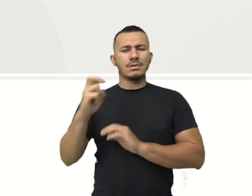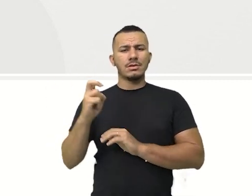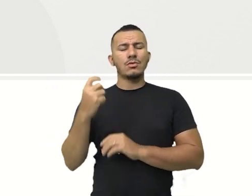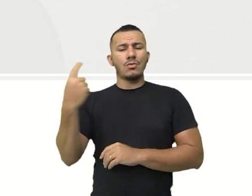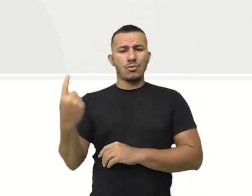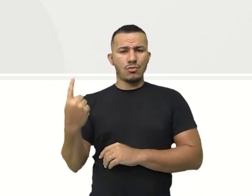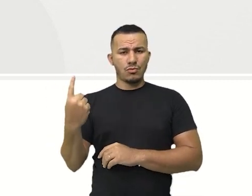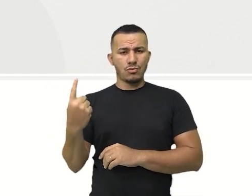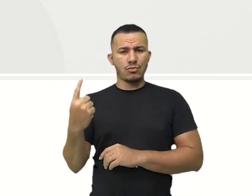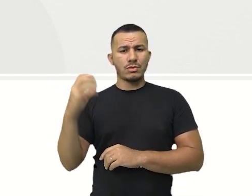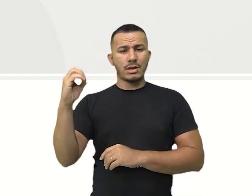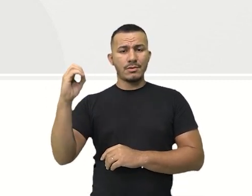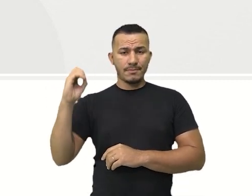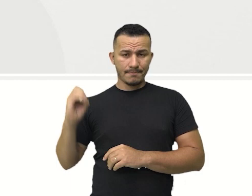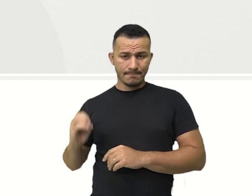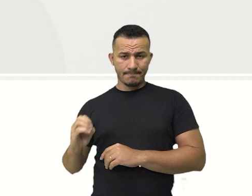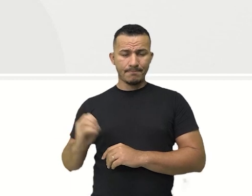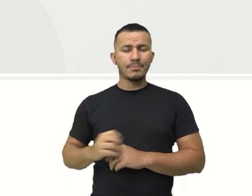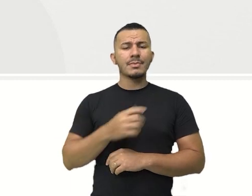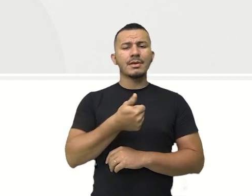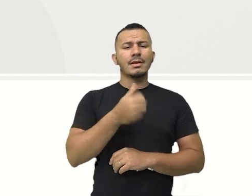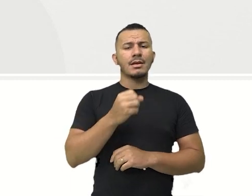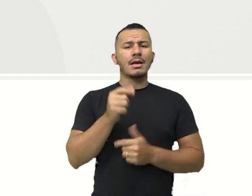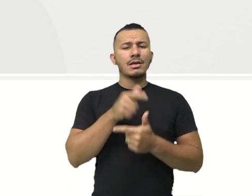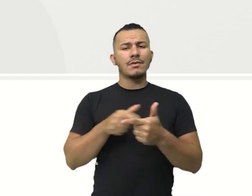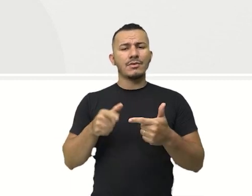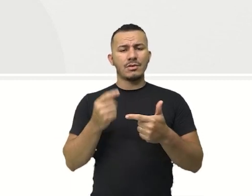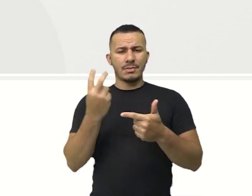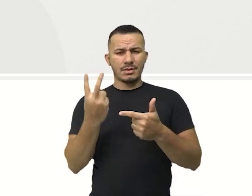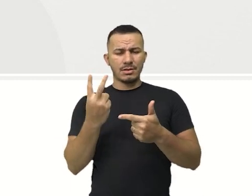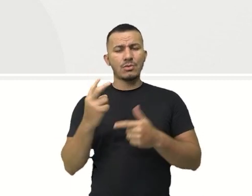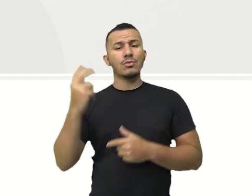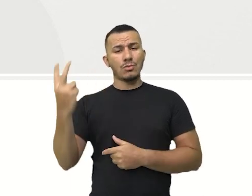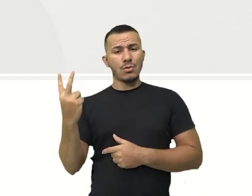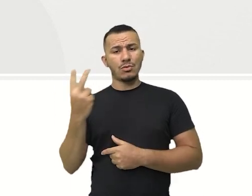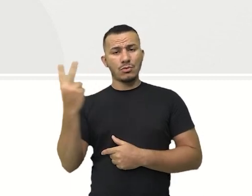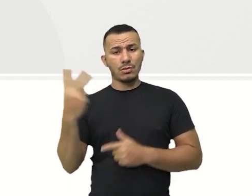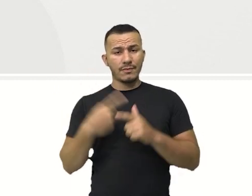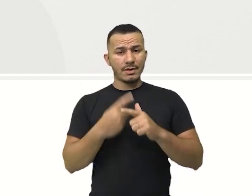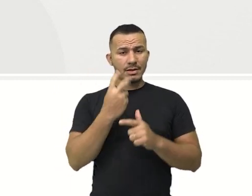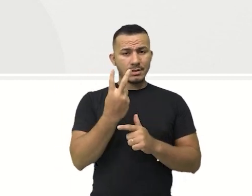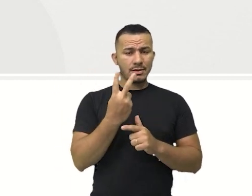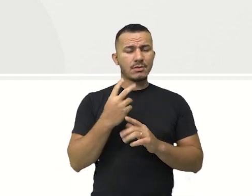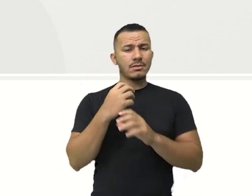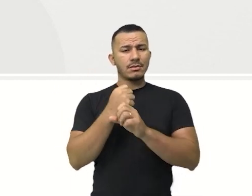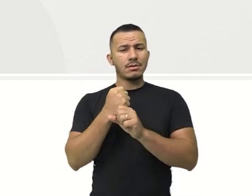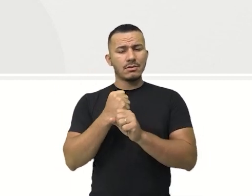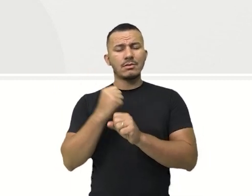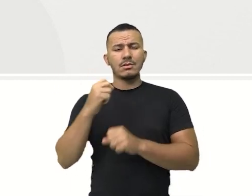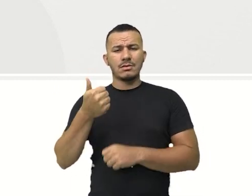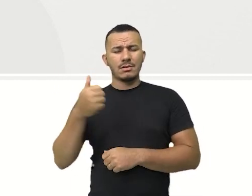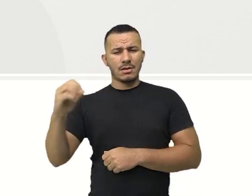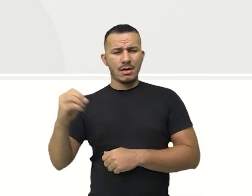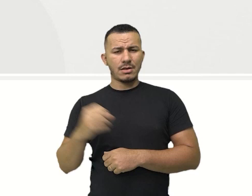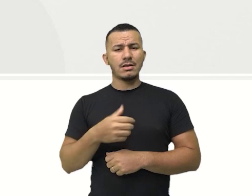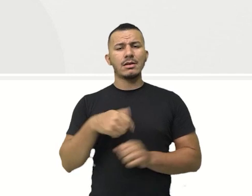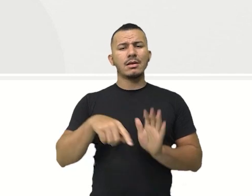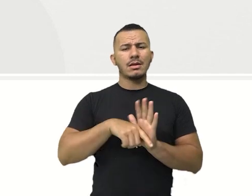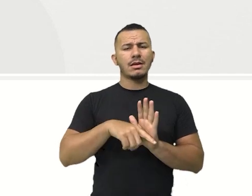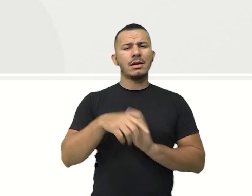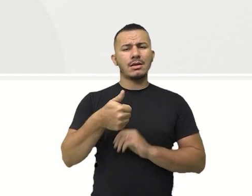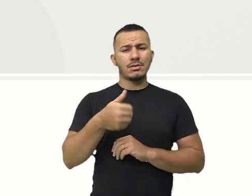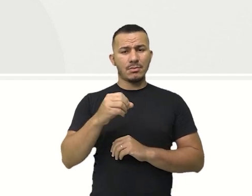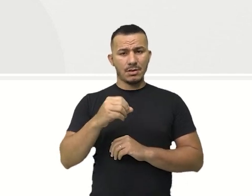1, baixo 0. 10 dividido para 5, 2. 2 vezes 5, 10. 10 menos 10,